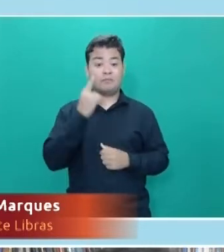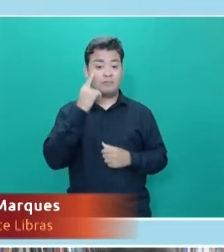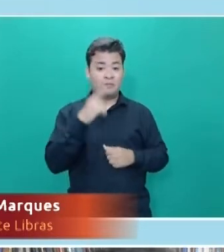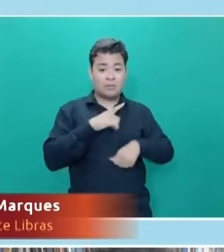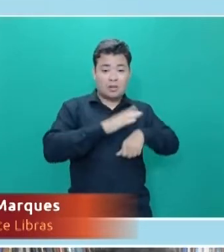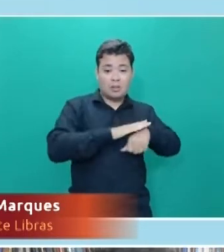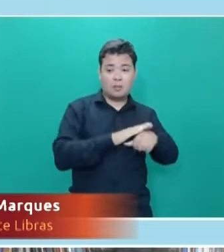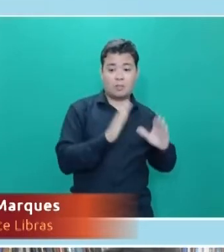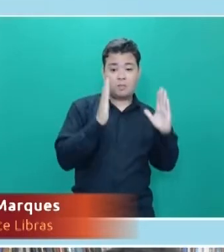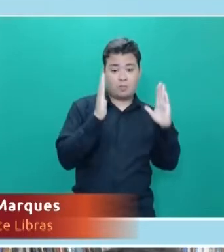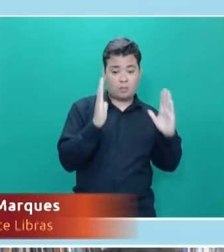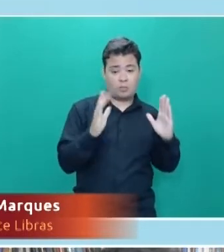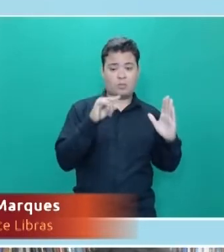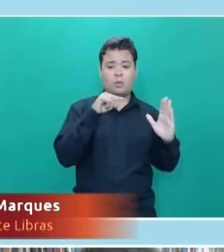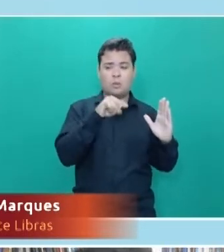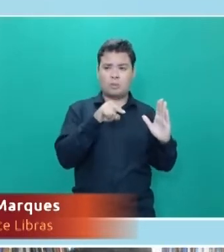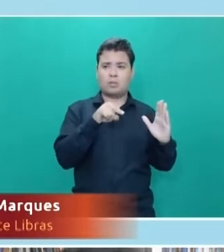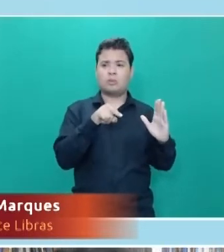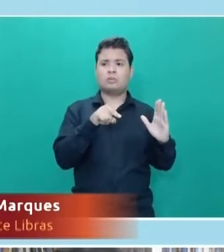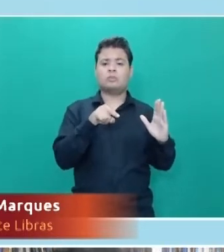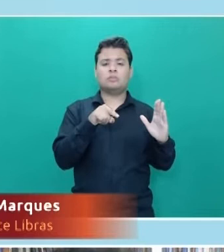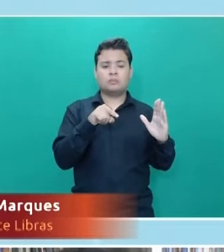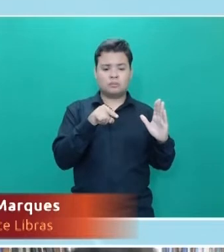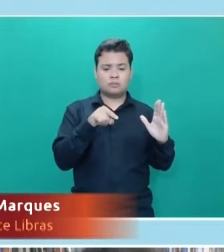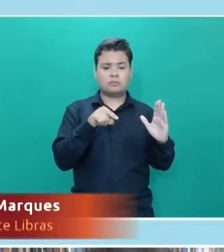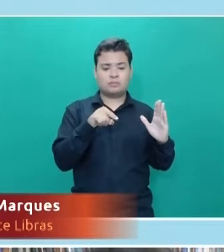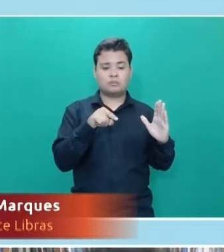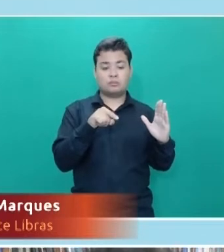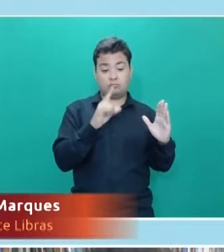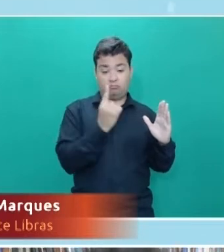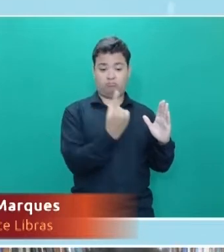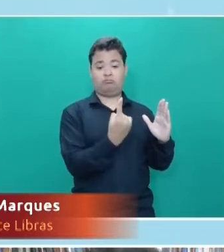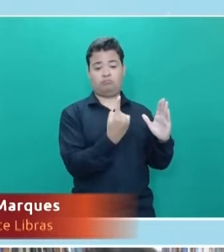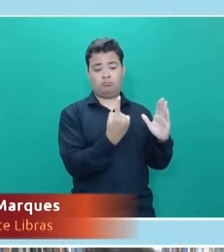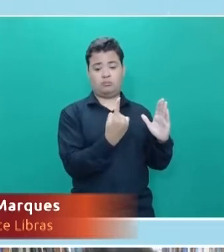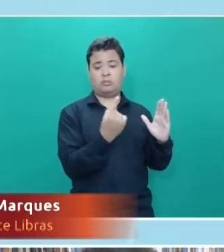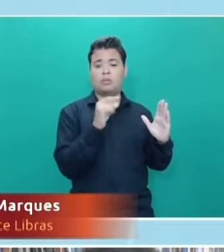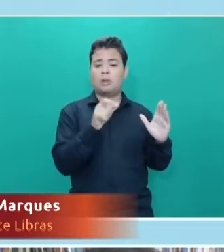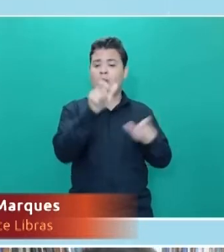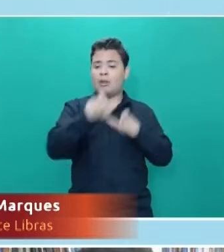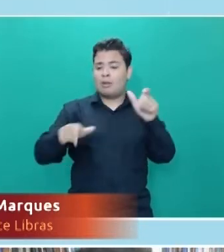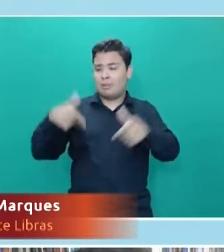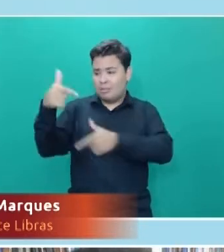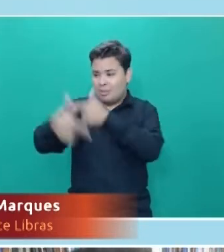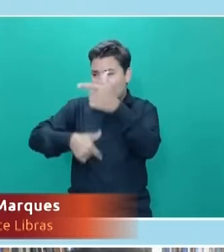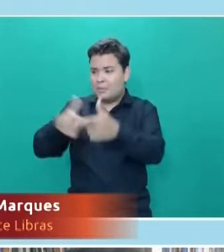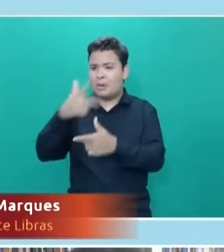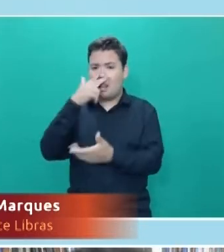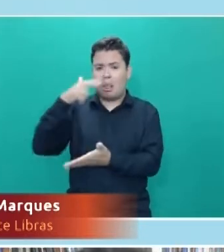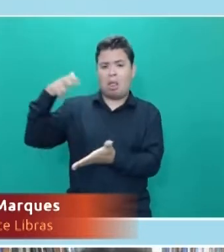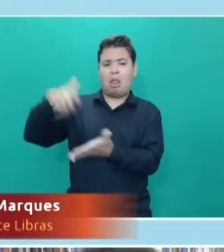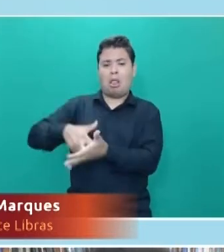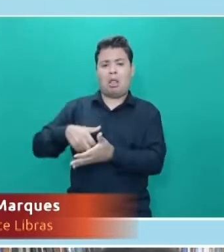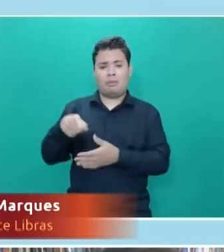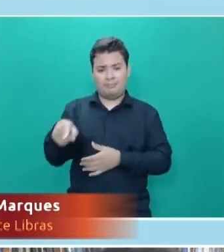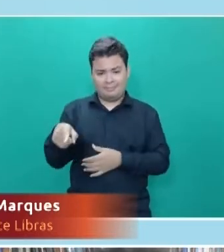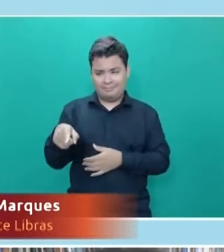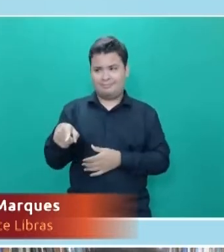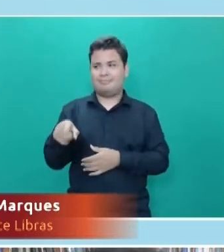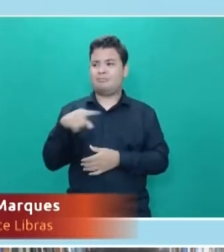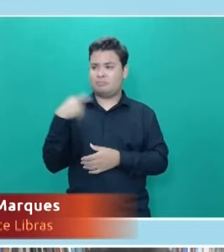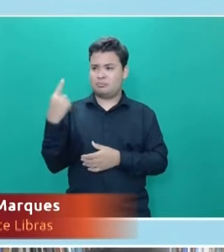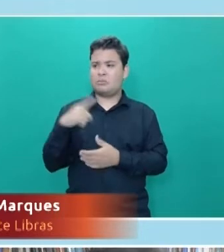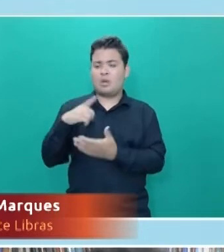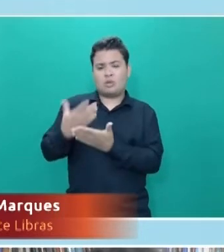da Previdência, ela é reformada, ela penaliza. Essa é uma questão, ela penaliza o trabalhador. Eu não tenho dúvida disso. Nós temos estudos sobre isso, impacto